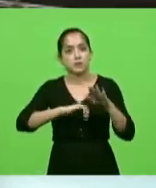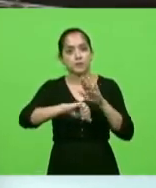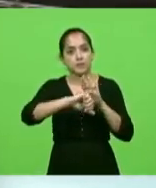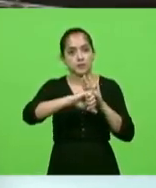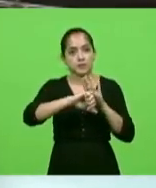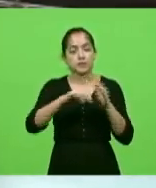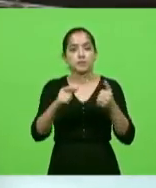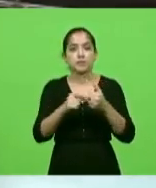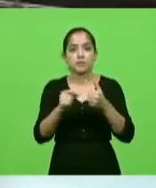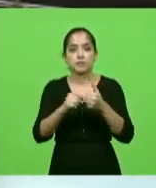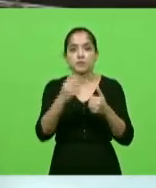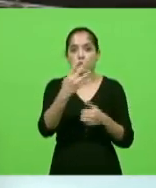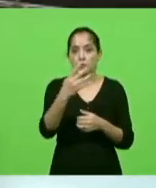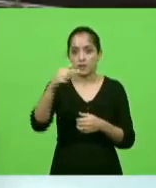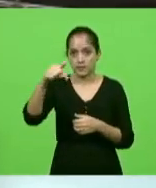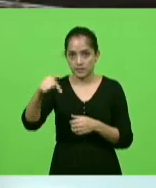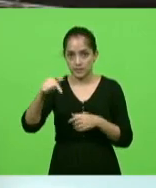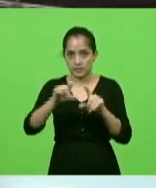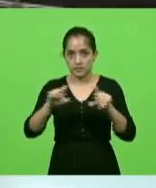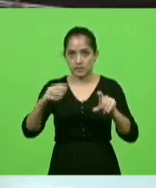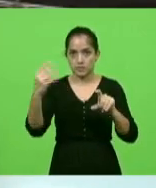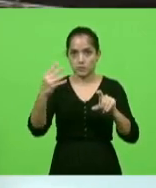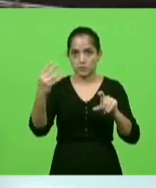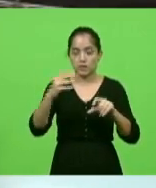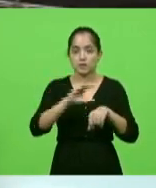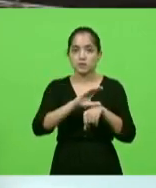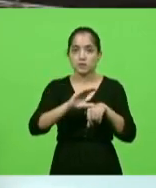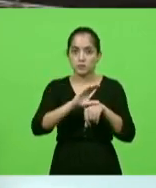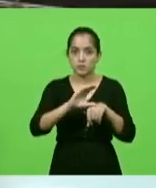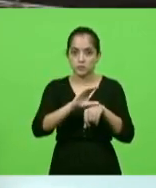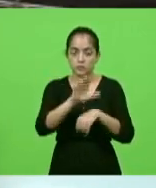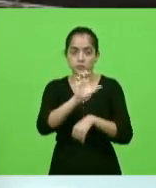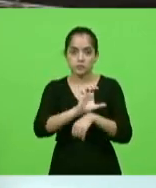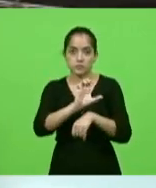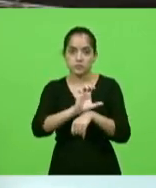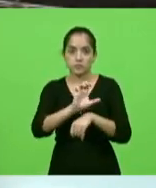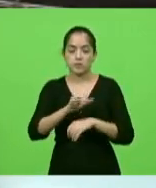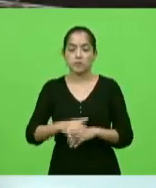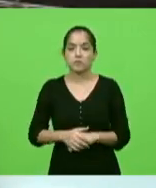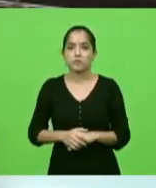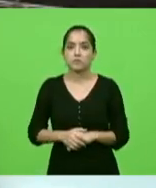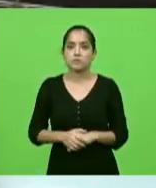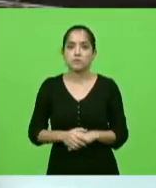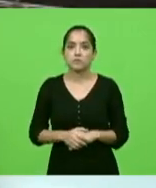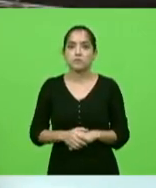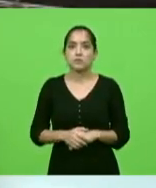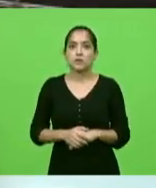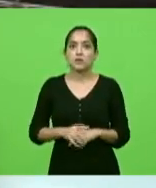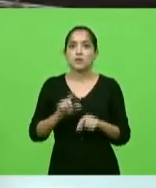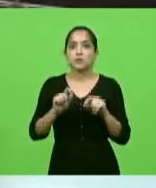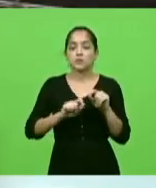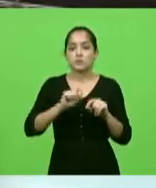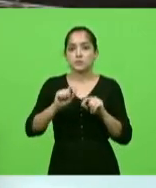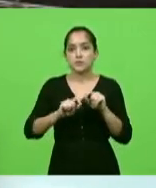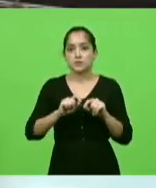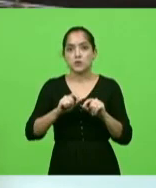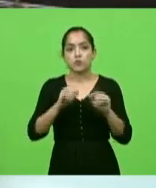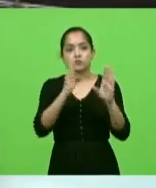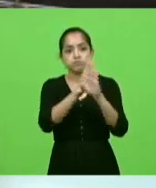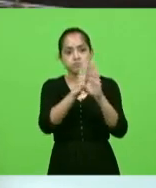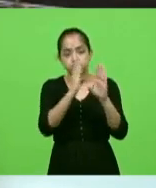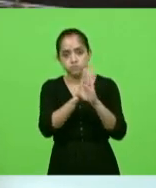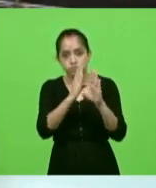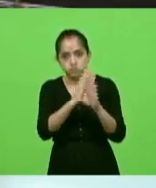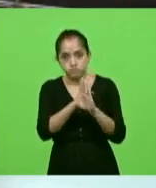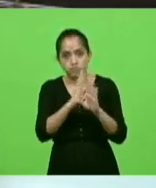do crime previsto no artigo 47 para o parque da construção Estadual posto que todas as